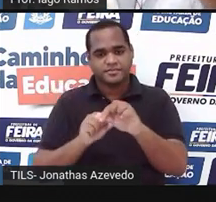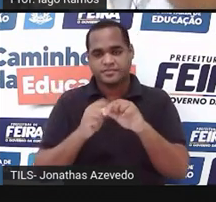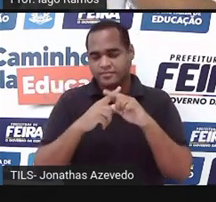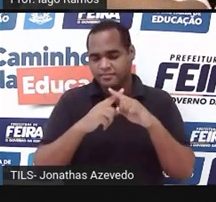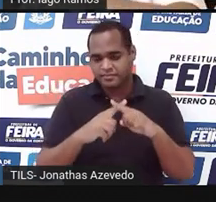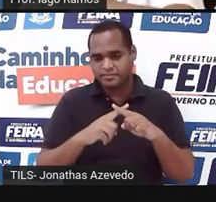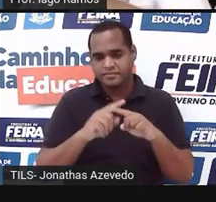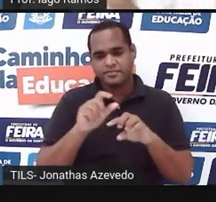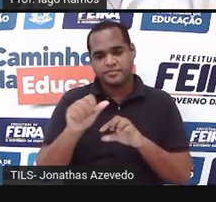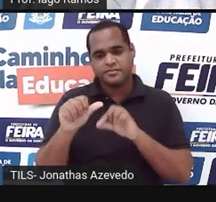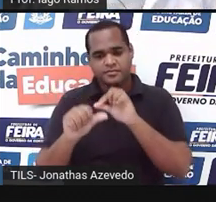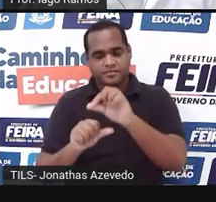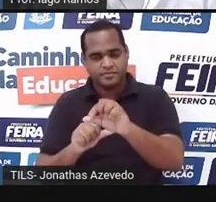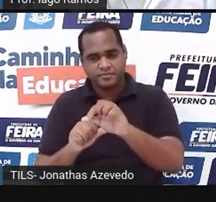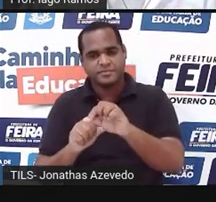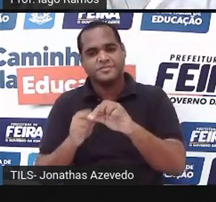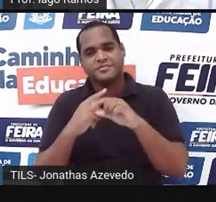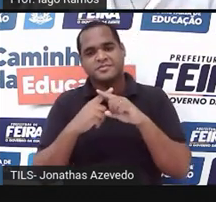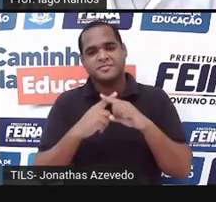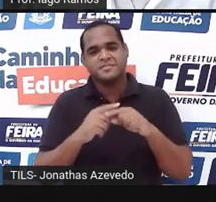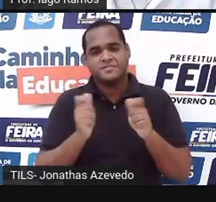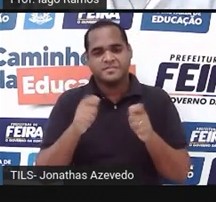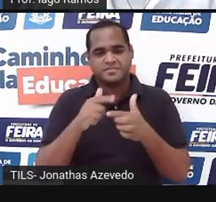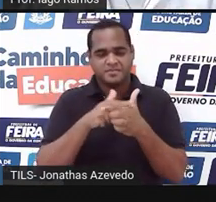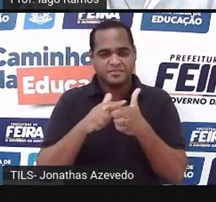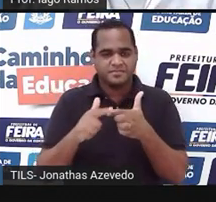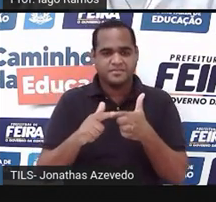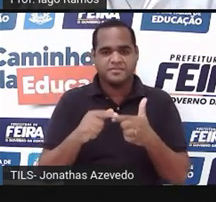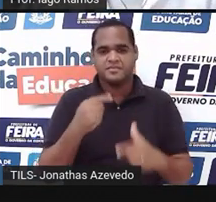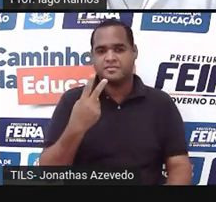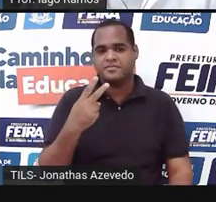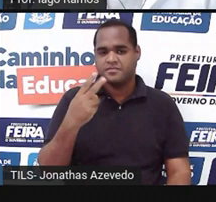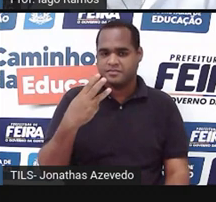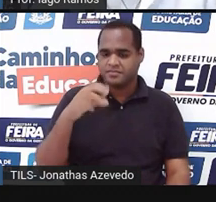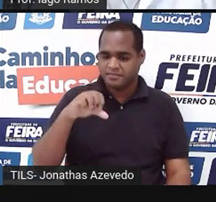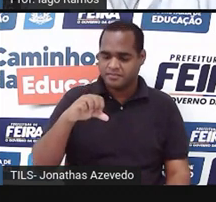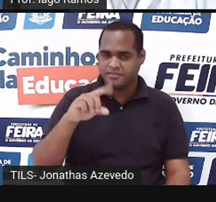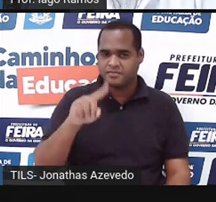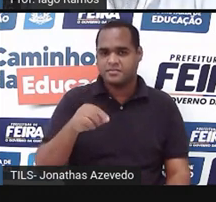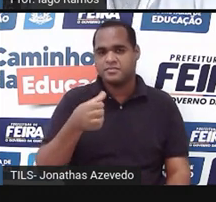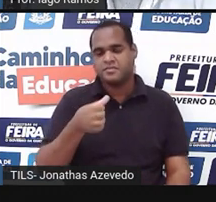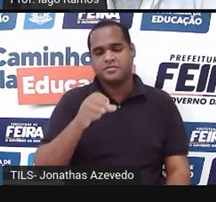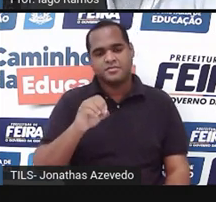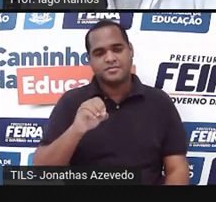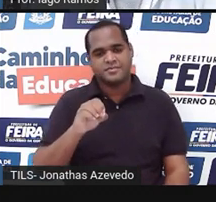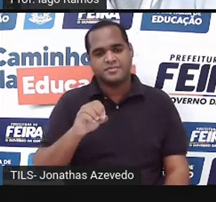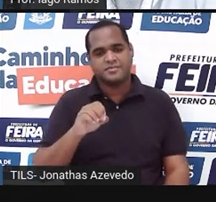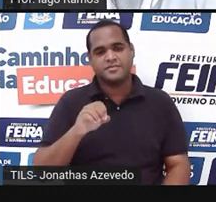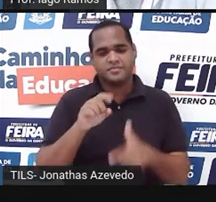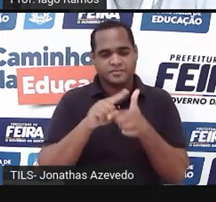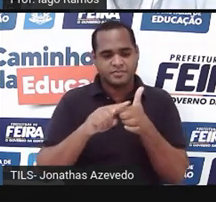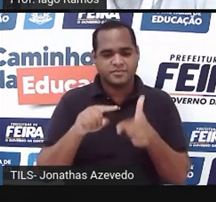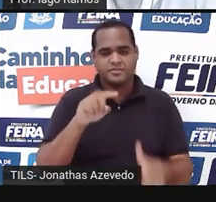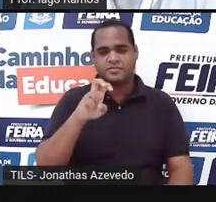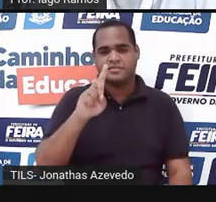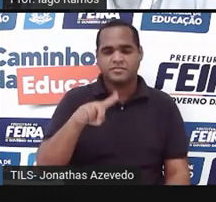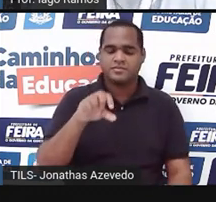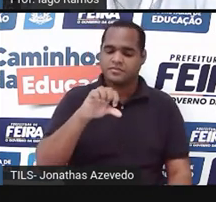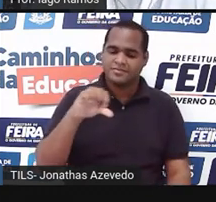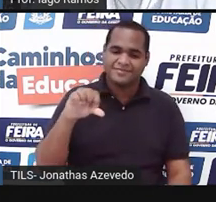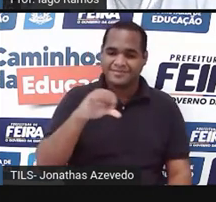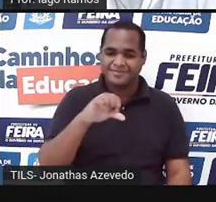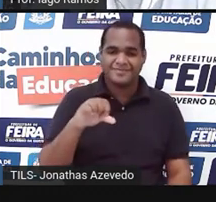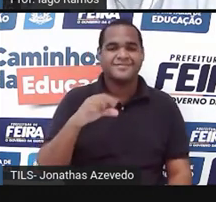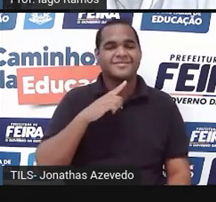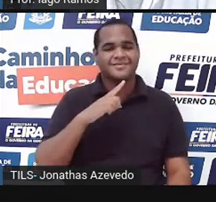vezes mudou de lado vai passar na divisão então fica 239 60 / 199 tá